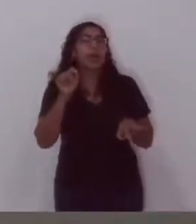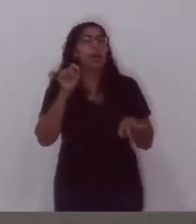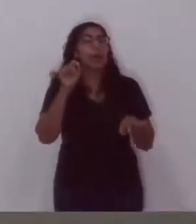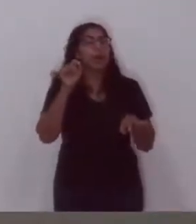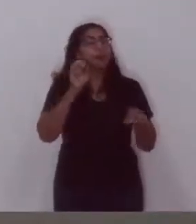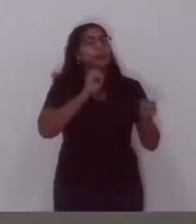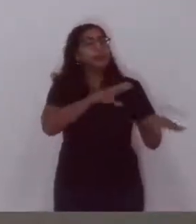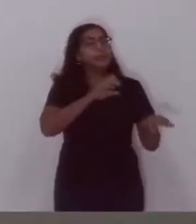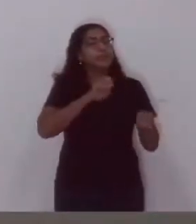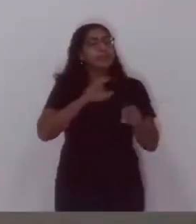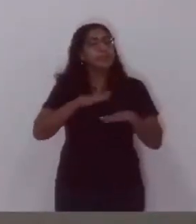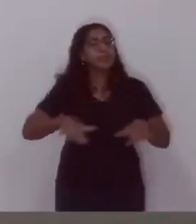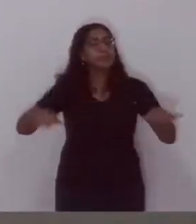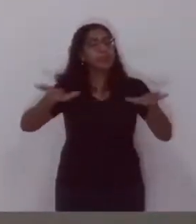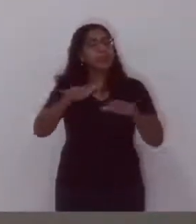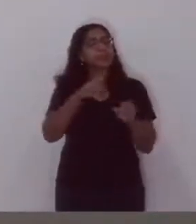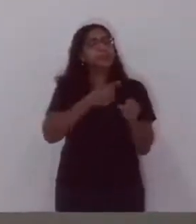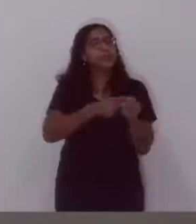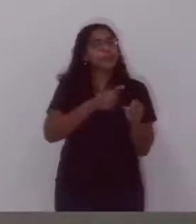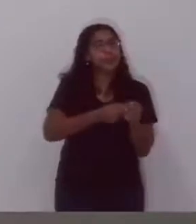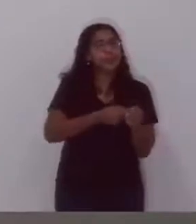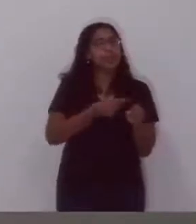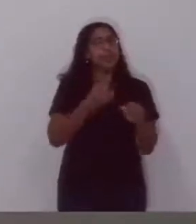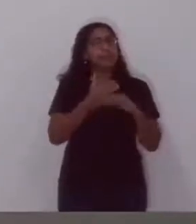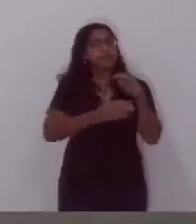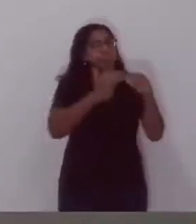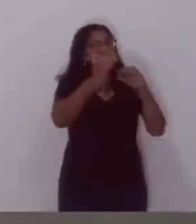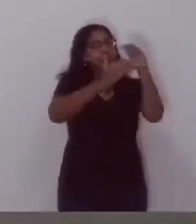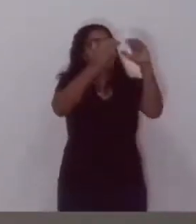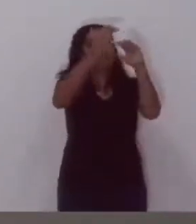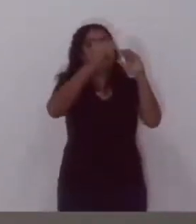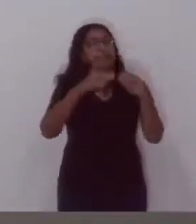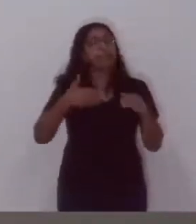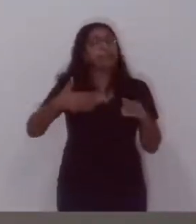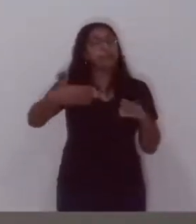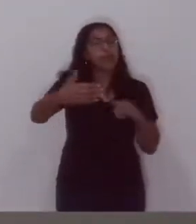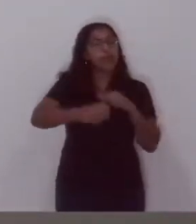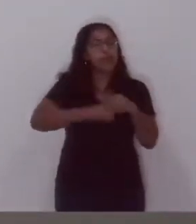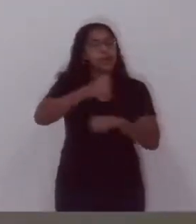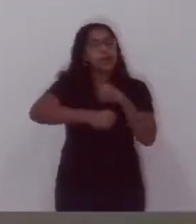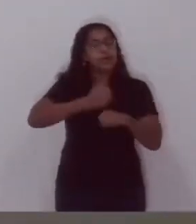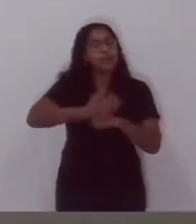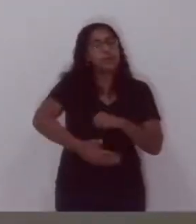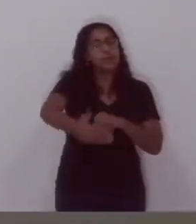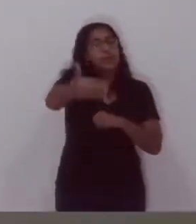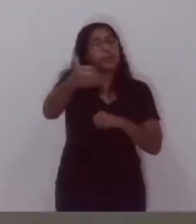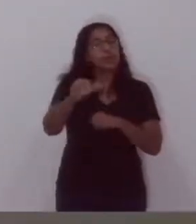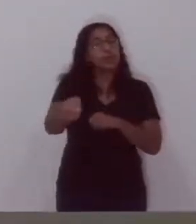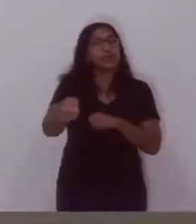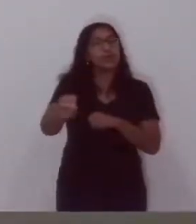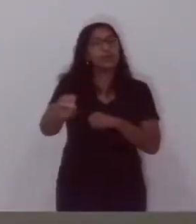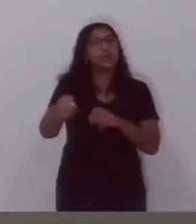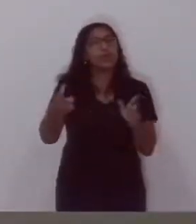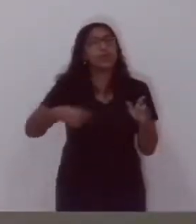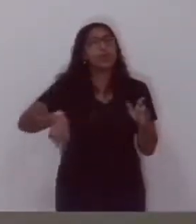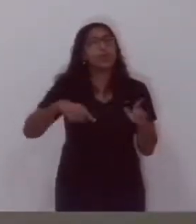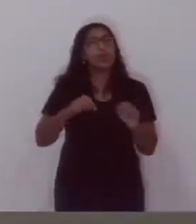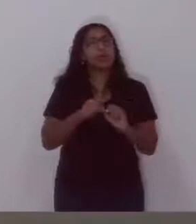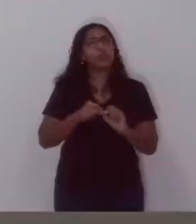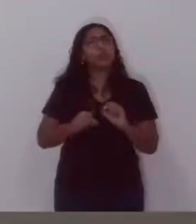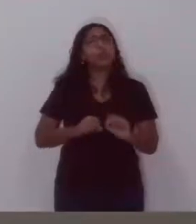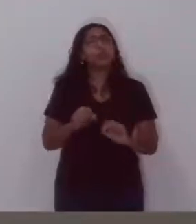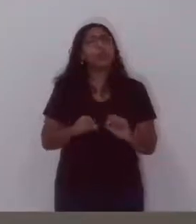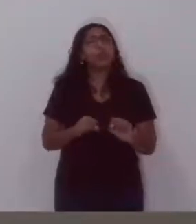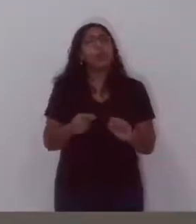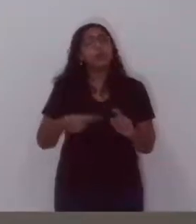cidade para o crescimento, desenvolvimento dos próximos 10 anos. E o que nós vamos fazer? Nós vamos